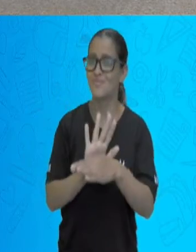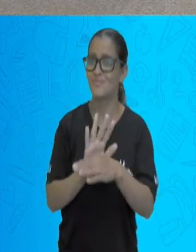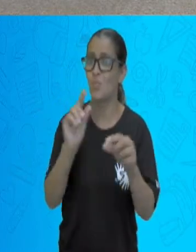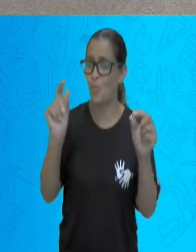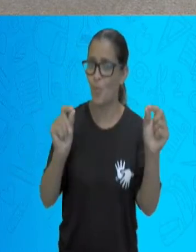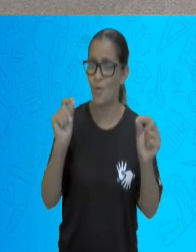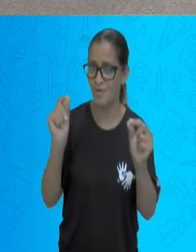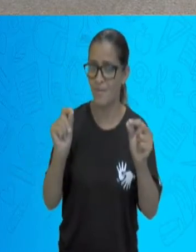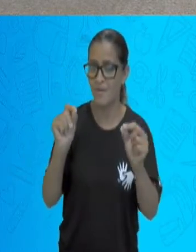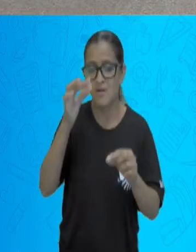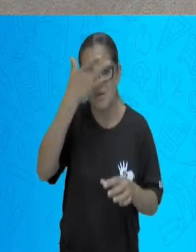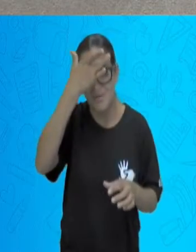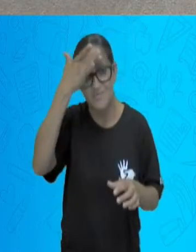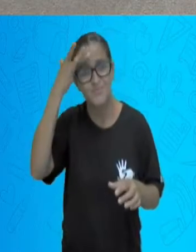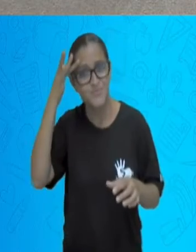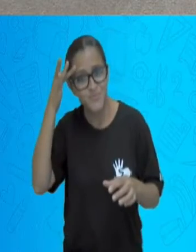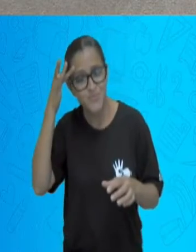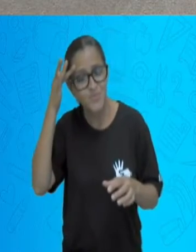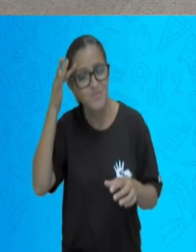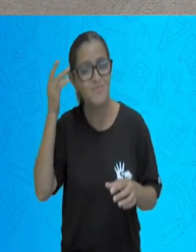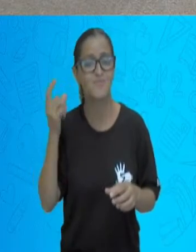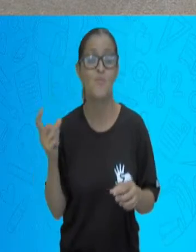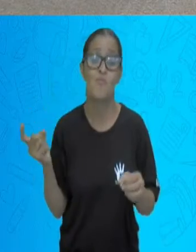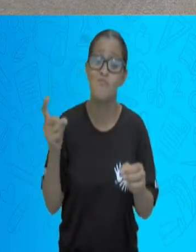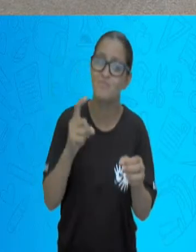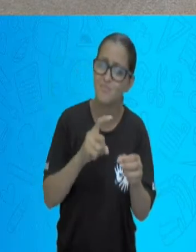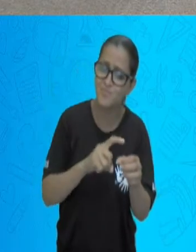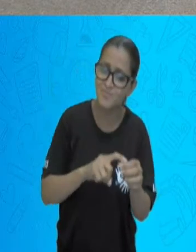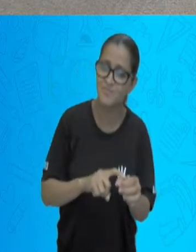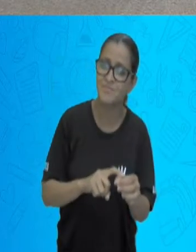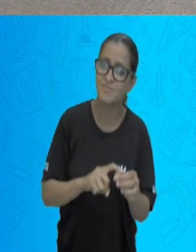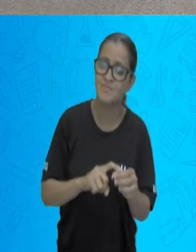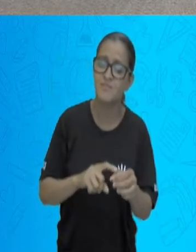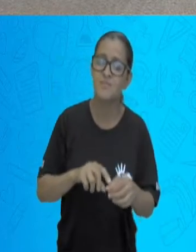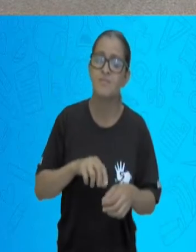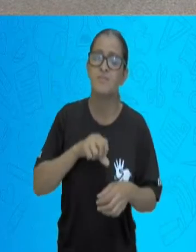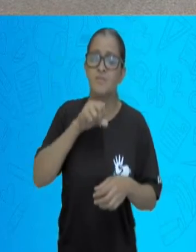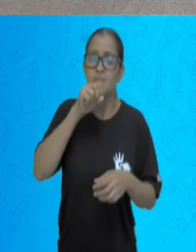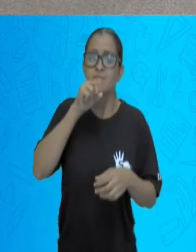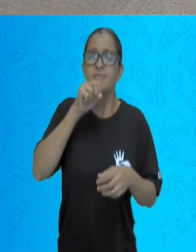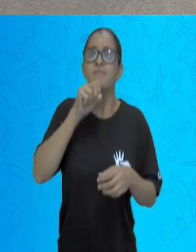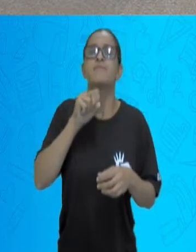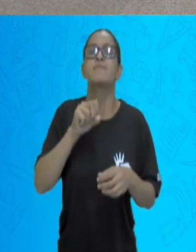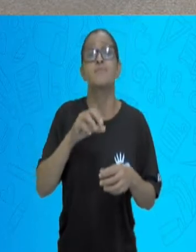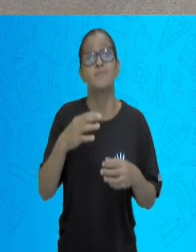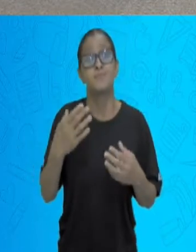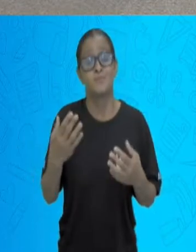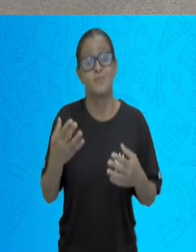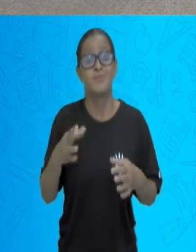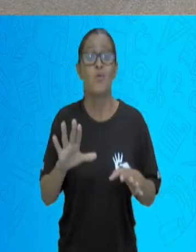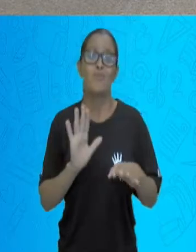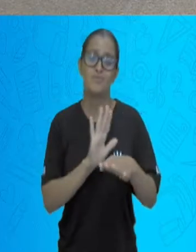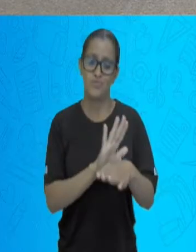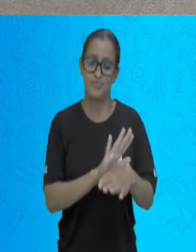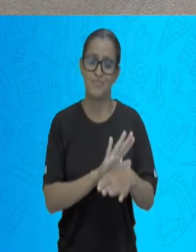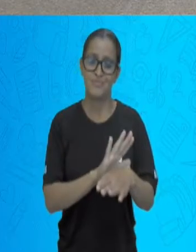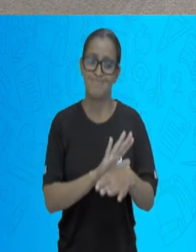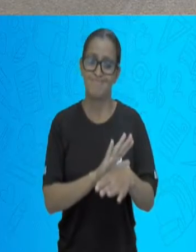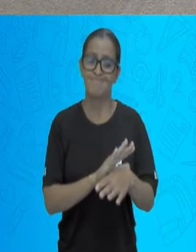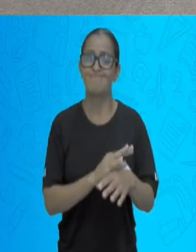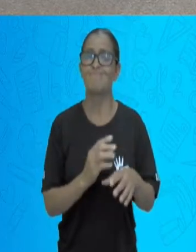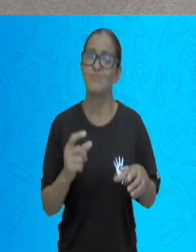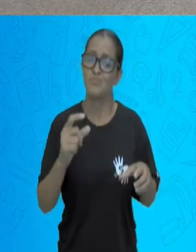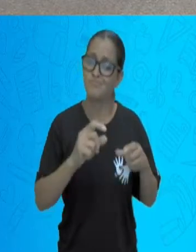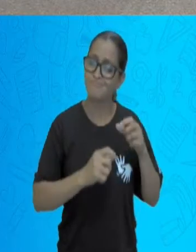Para fazer essa pessoa voltar a uma respiração mecânica. Não é a respiração tranquila que a gente faz no